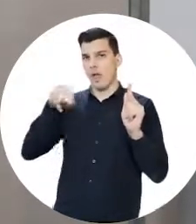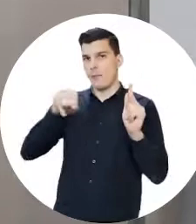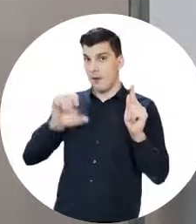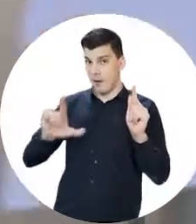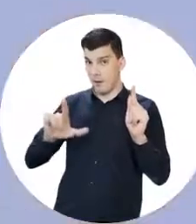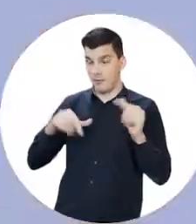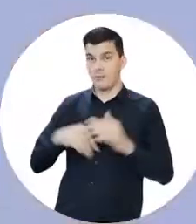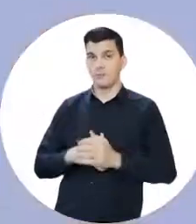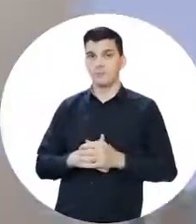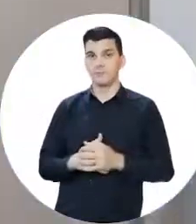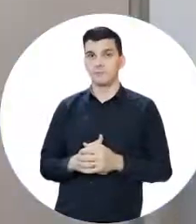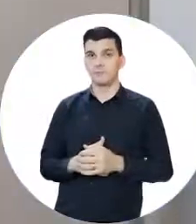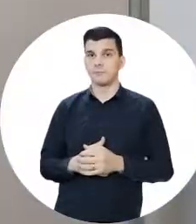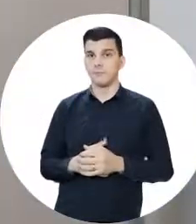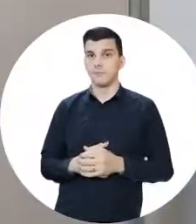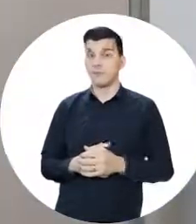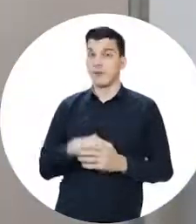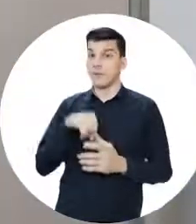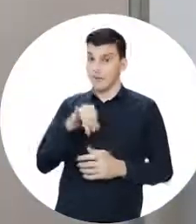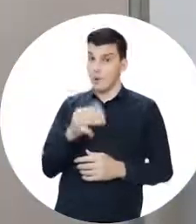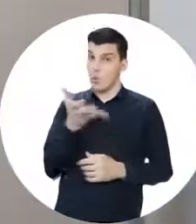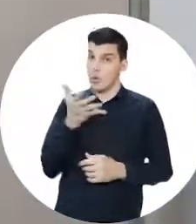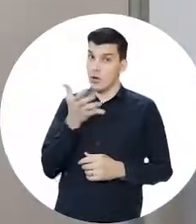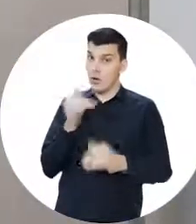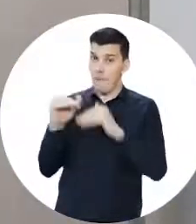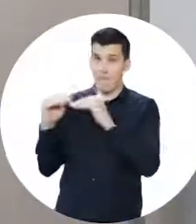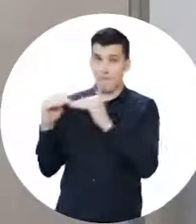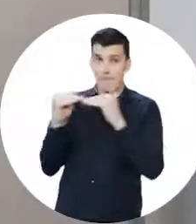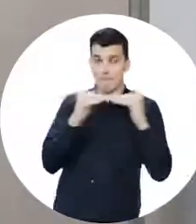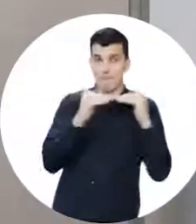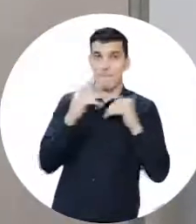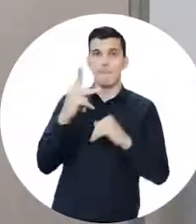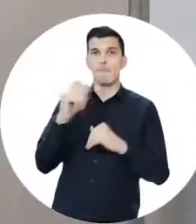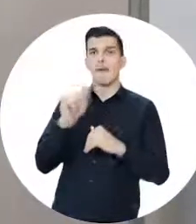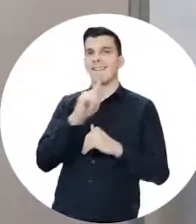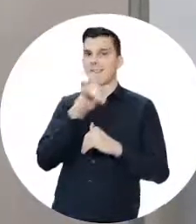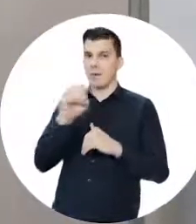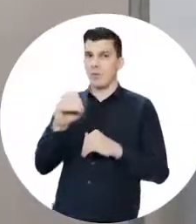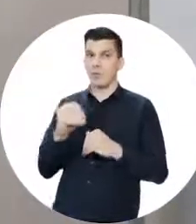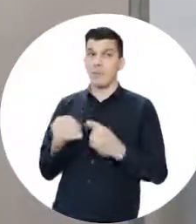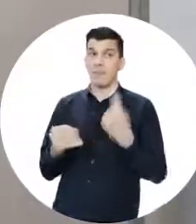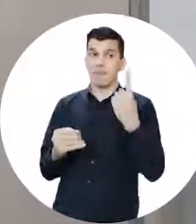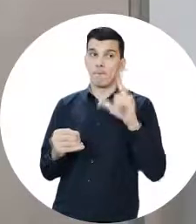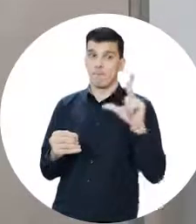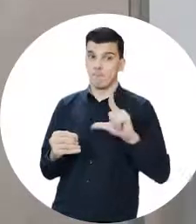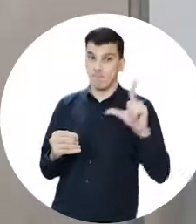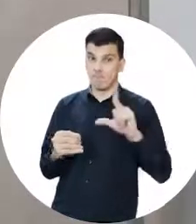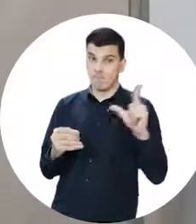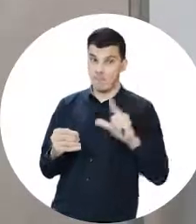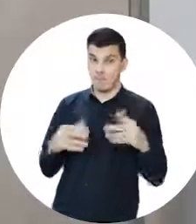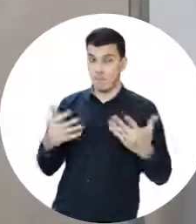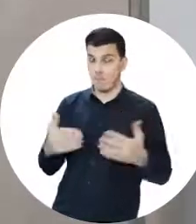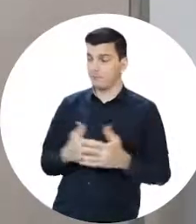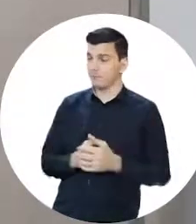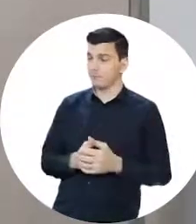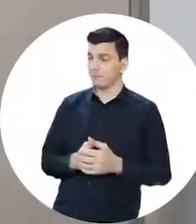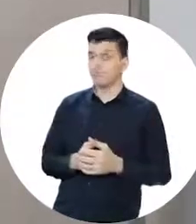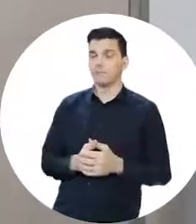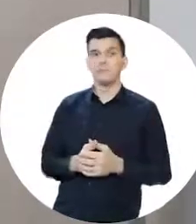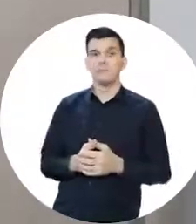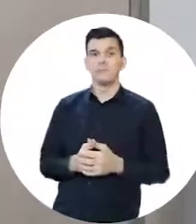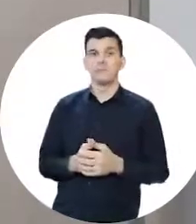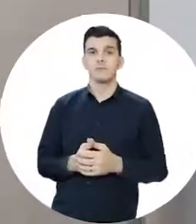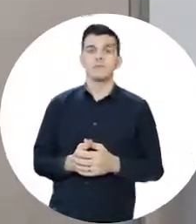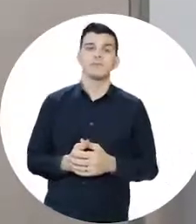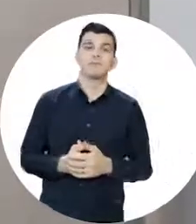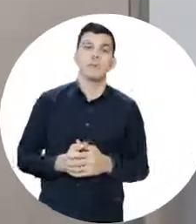de solução. Se eu quero padronizar em 1 litro de solução, 1 litro são quantos